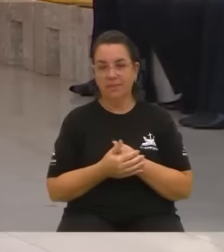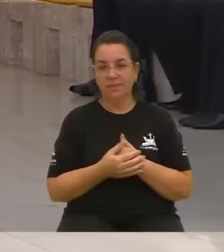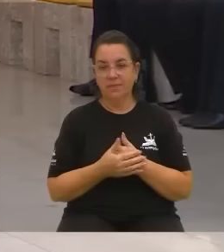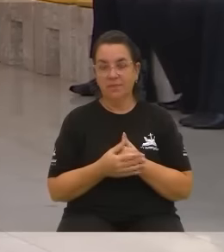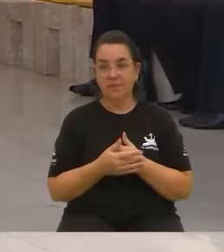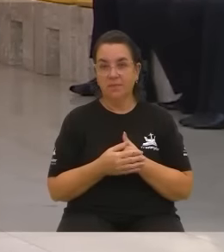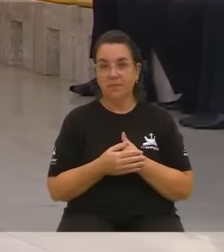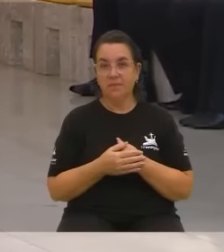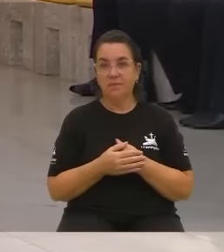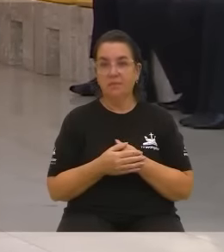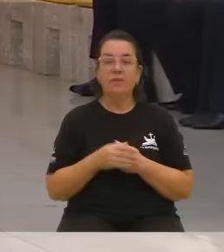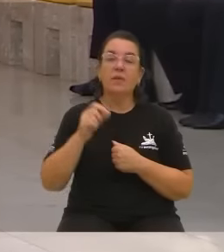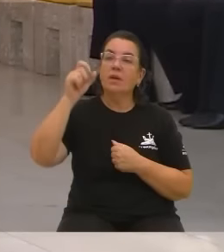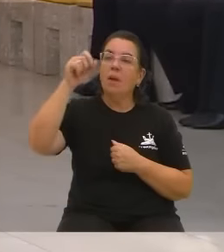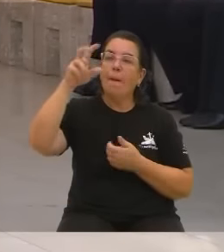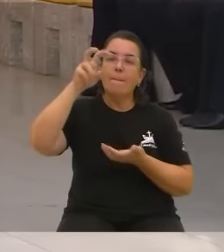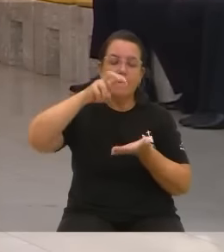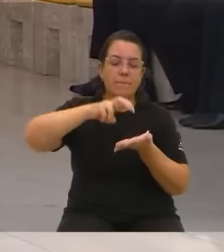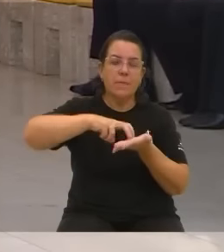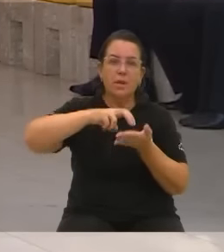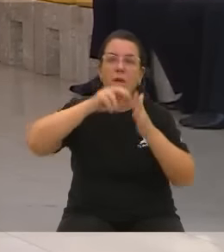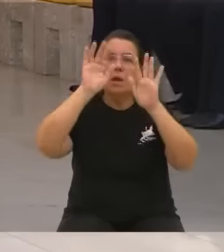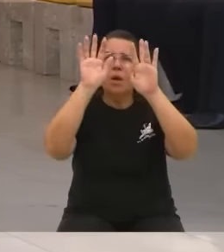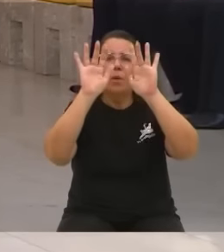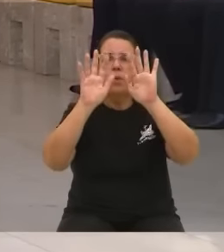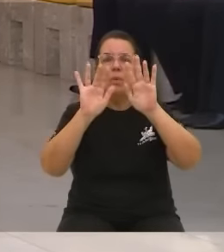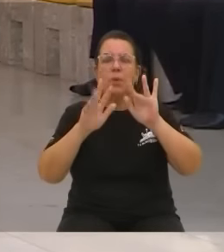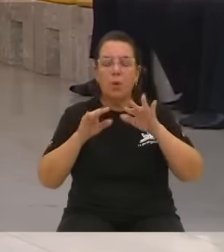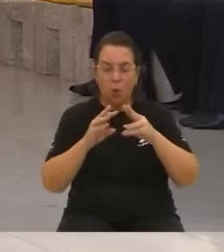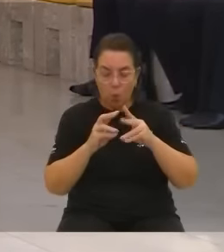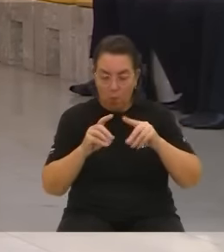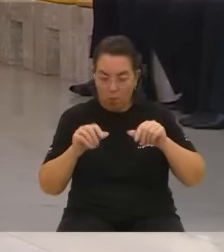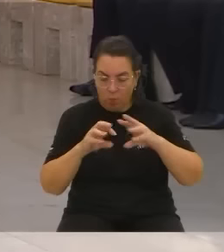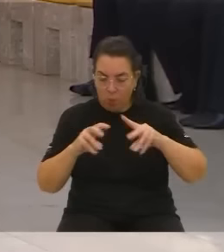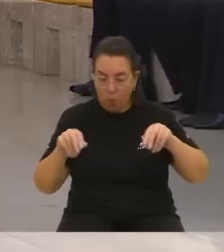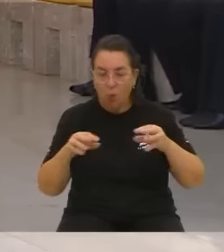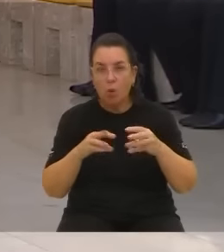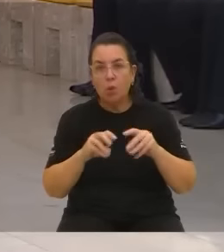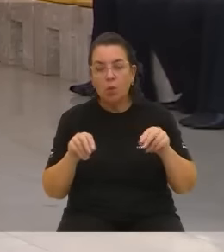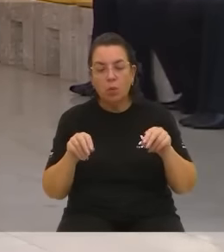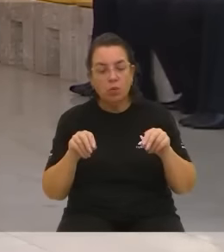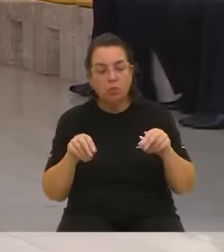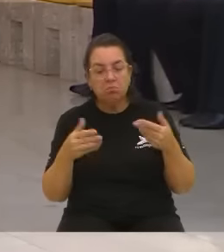Uma gota de orvalho de manhã que cai na terra, é assim que os vês.